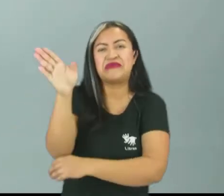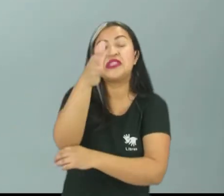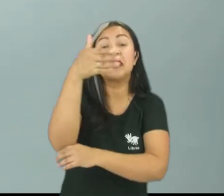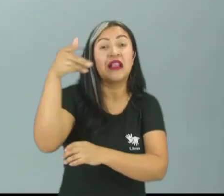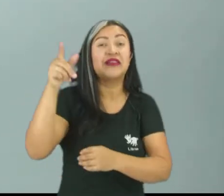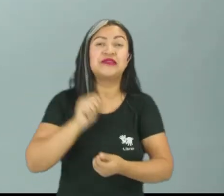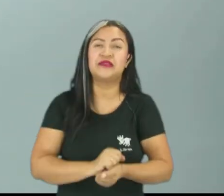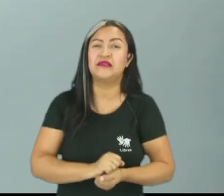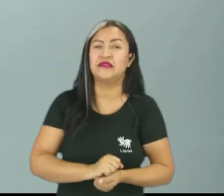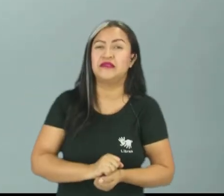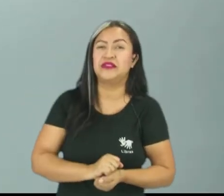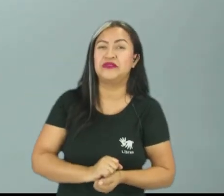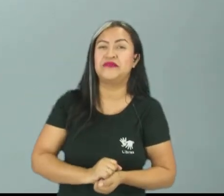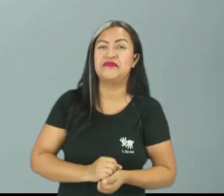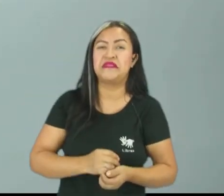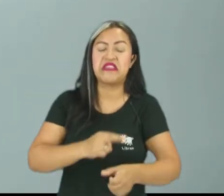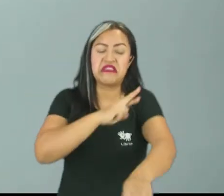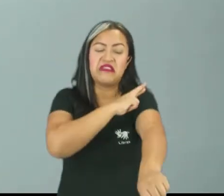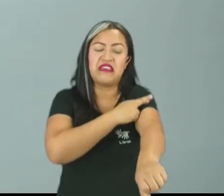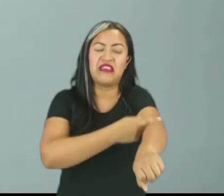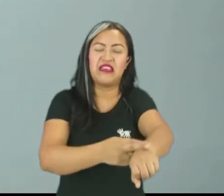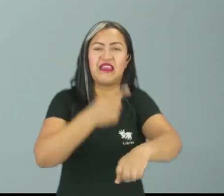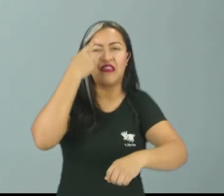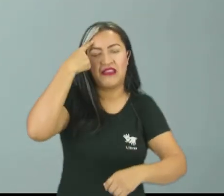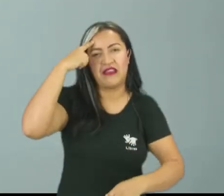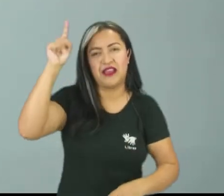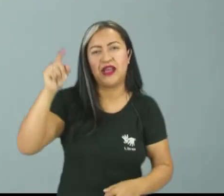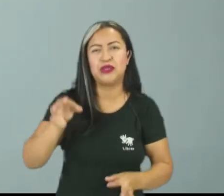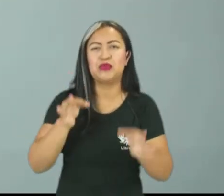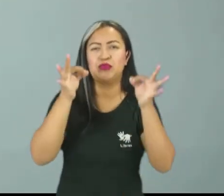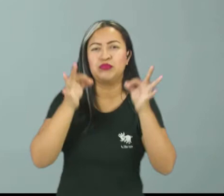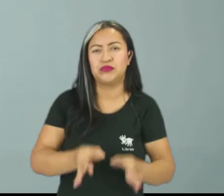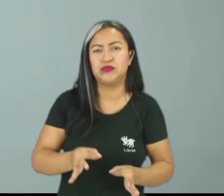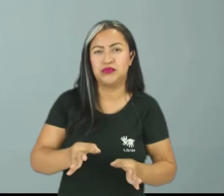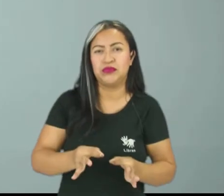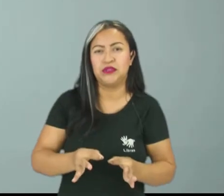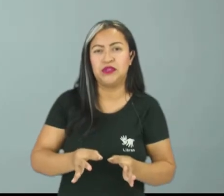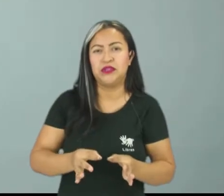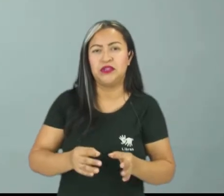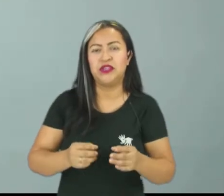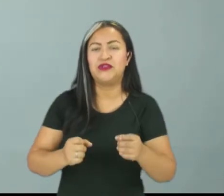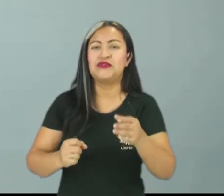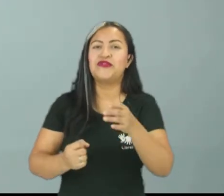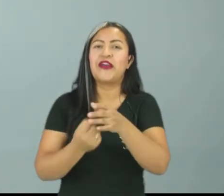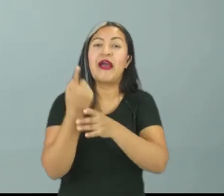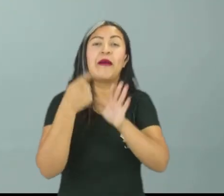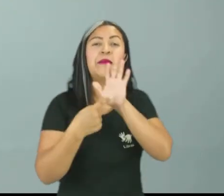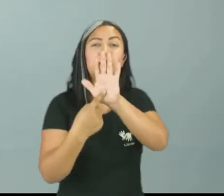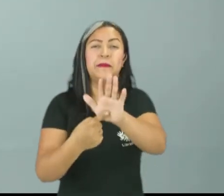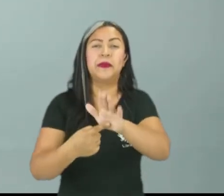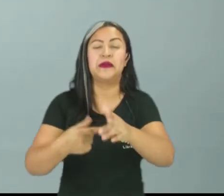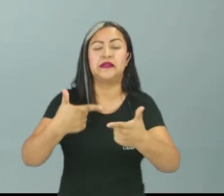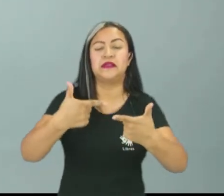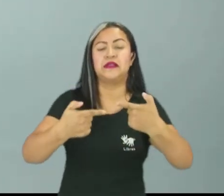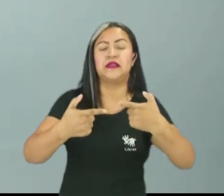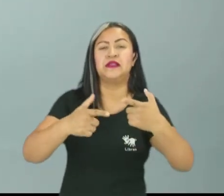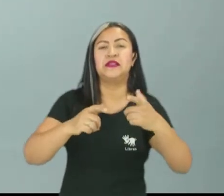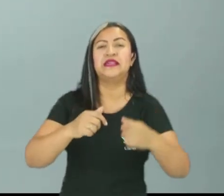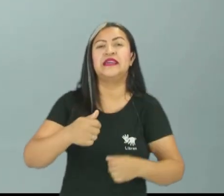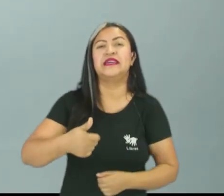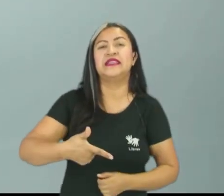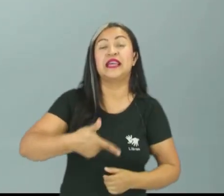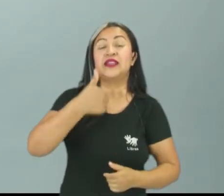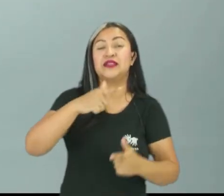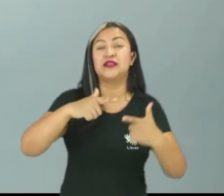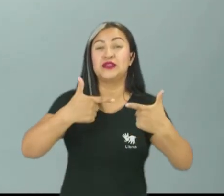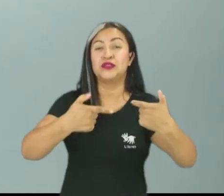vai também depois desencadear na Segunda Guerra Mundial. E, claro, também aí para o nazismo, né, pessoal, que a gente